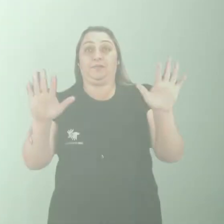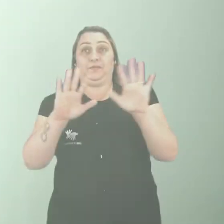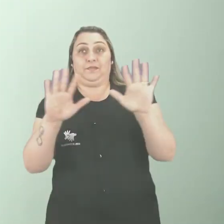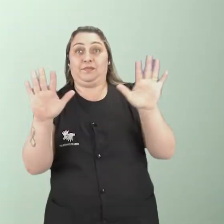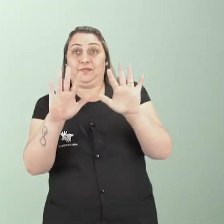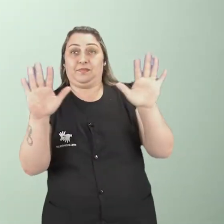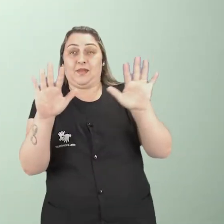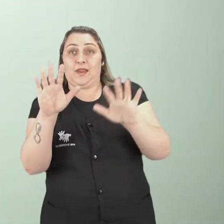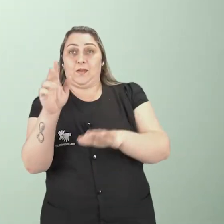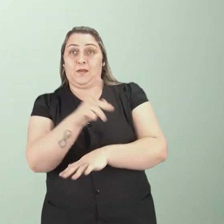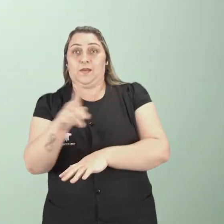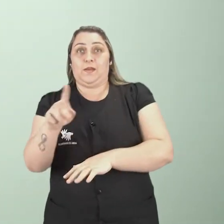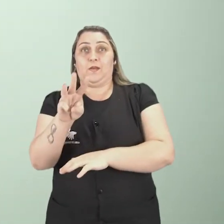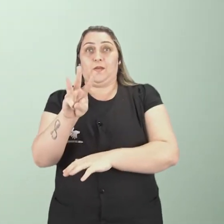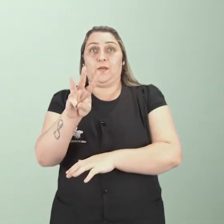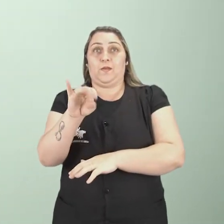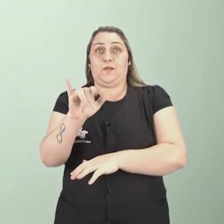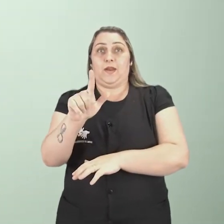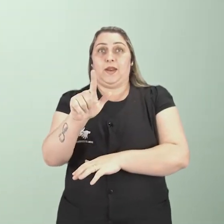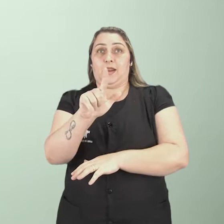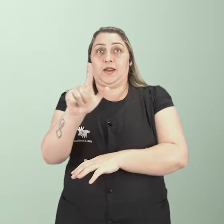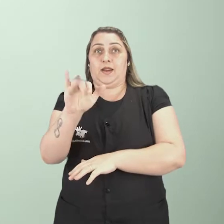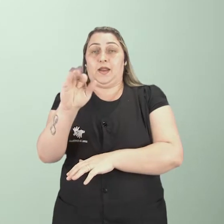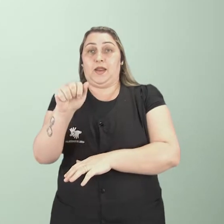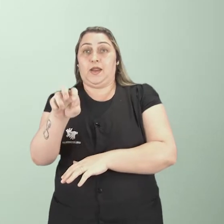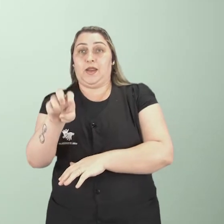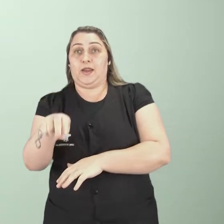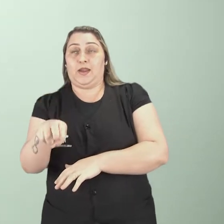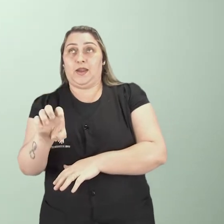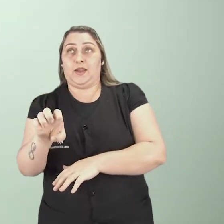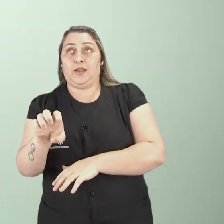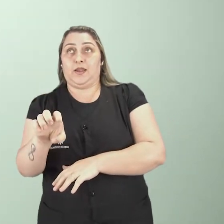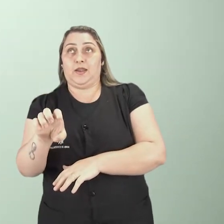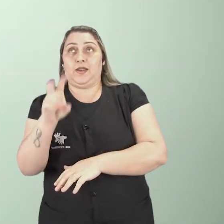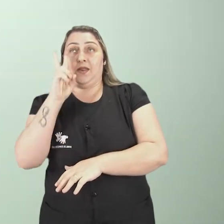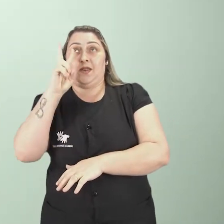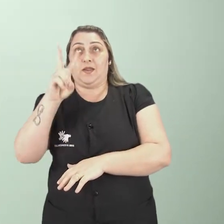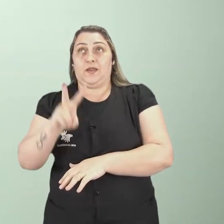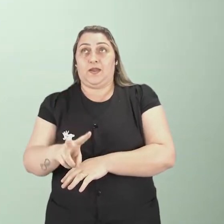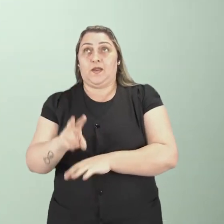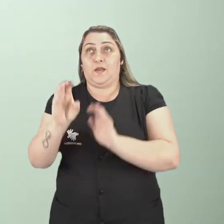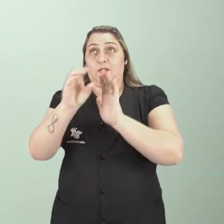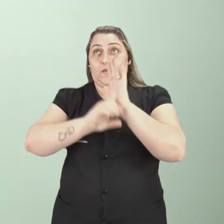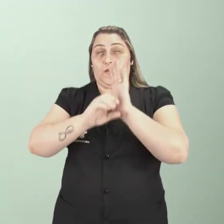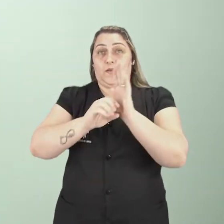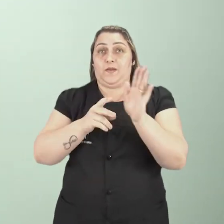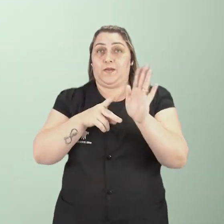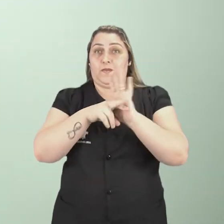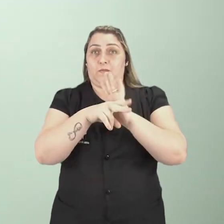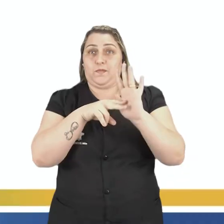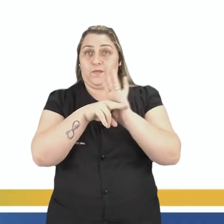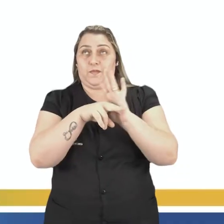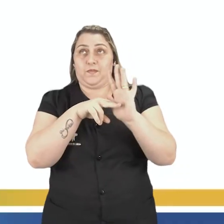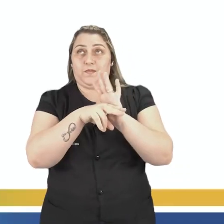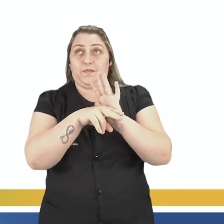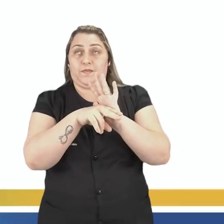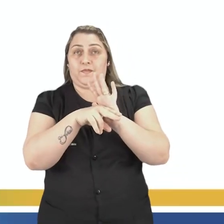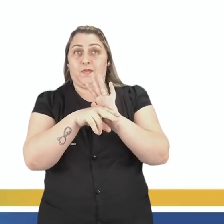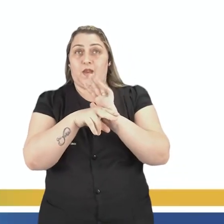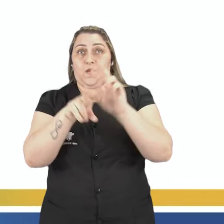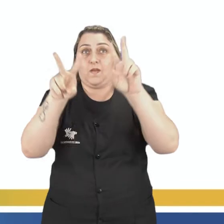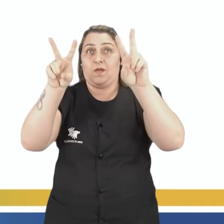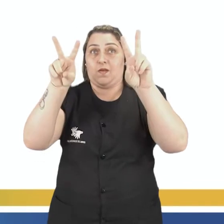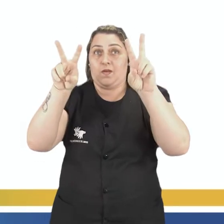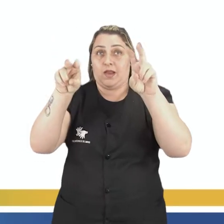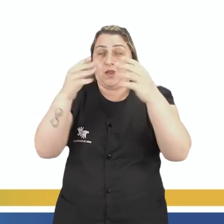Olá pessoal, sou a professora Williane e hoje vamos ver mais um conteúdo de biologia. O tema